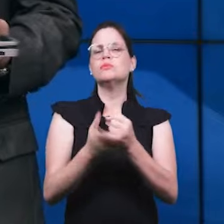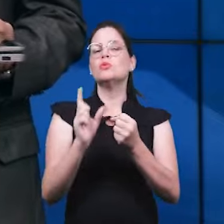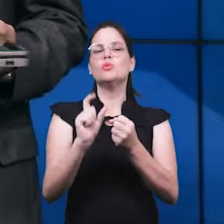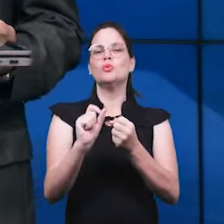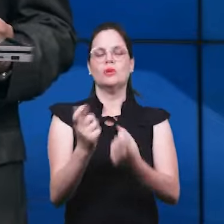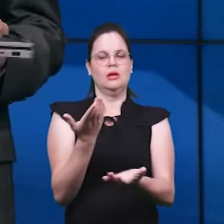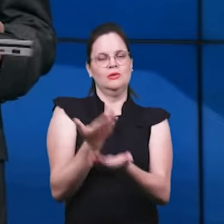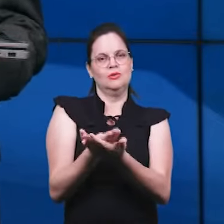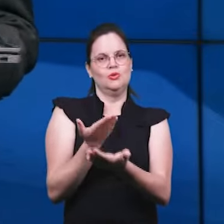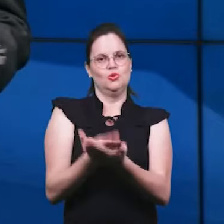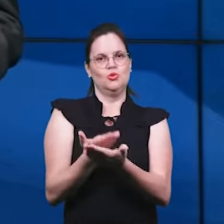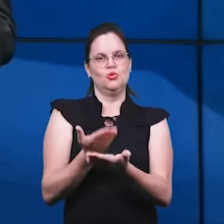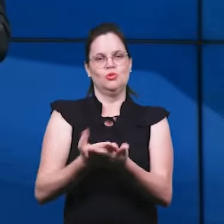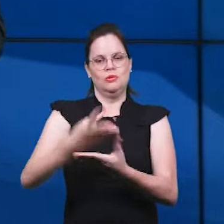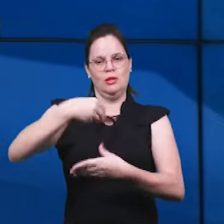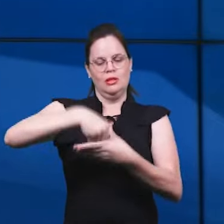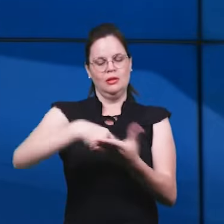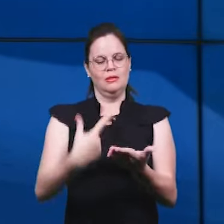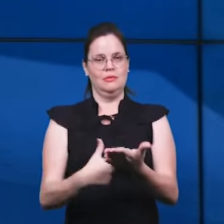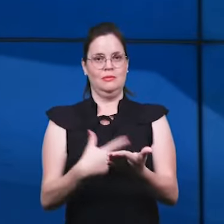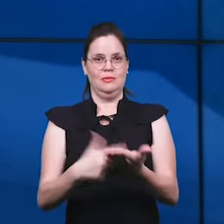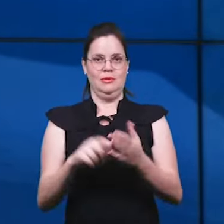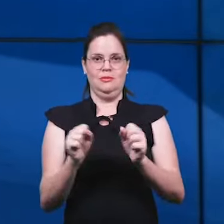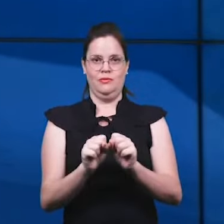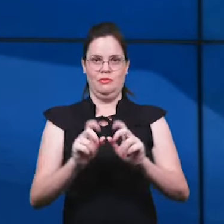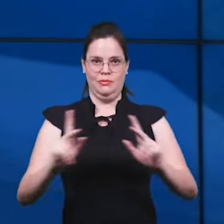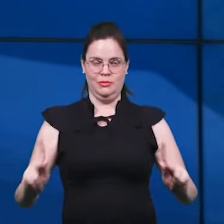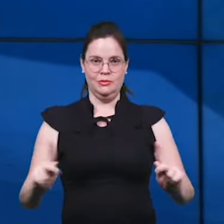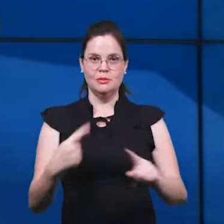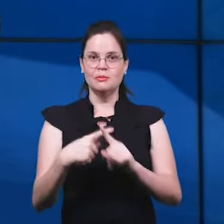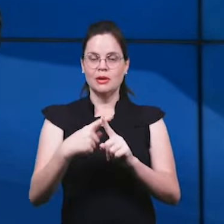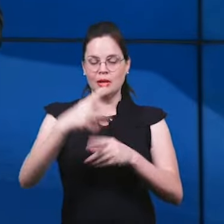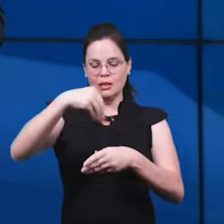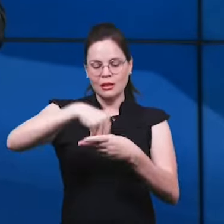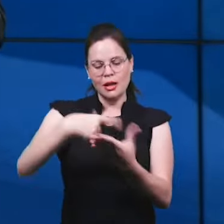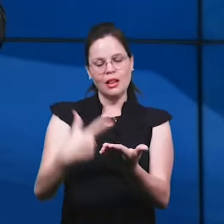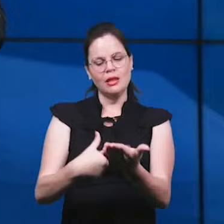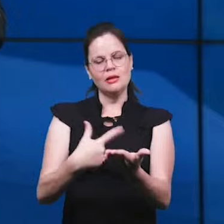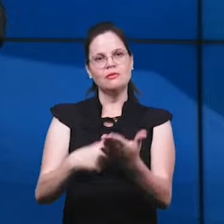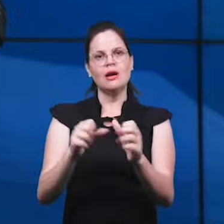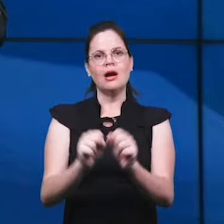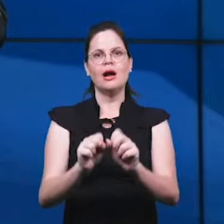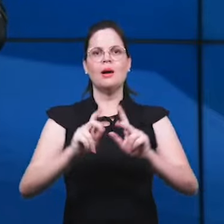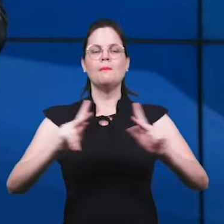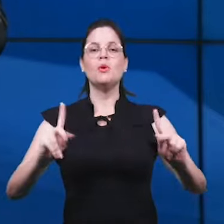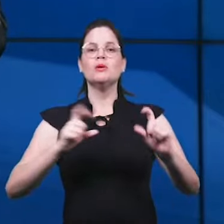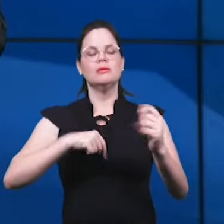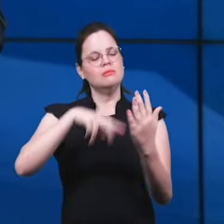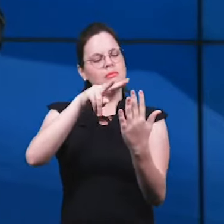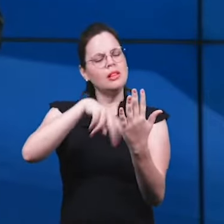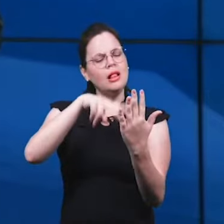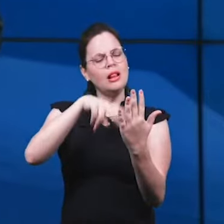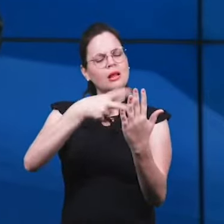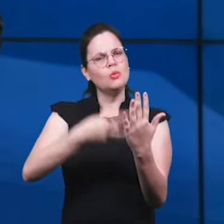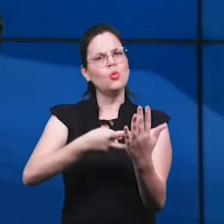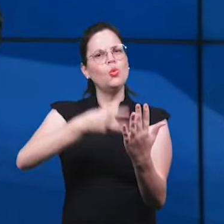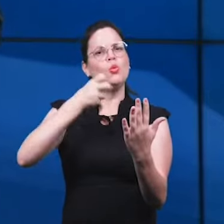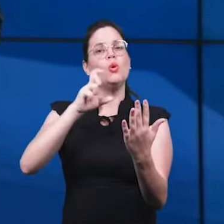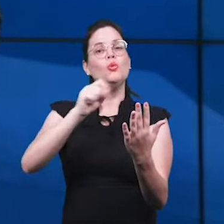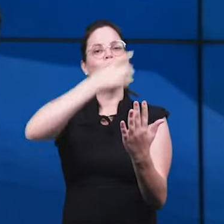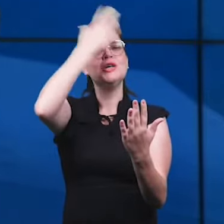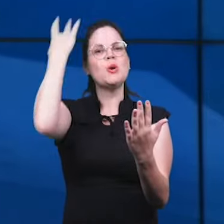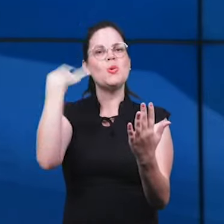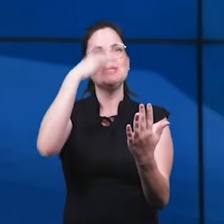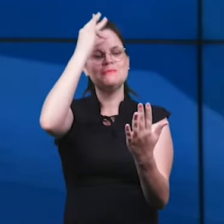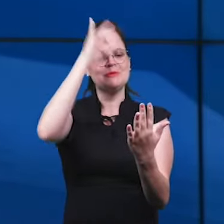que nós estamos fazendo no livro de Apocalipse, porque no livro de Apocalipse nós estamos agora encontrando a mensagem do Espírito